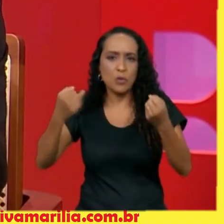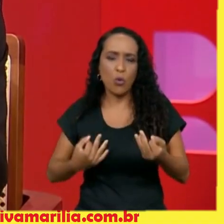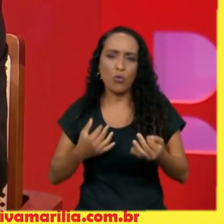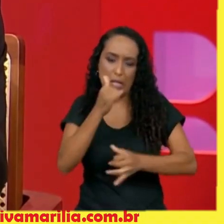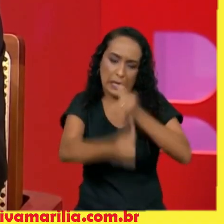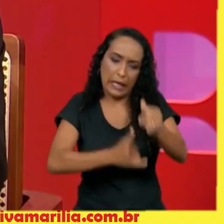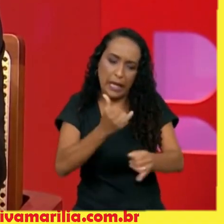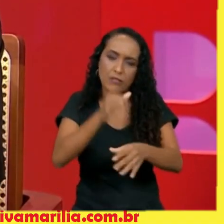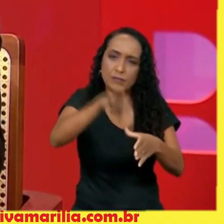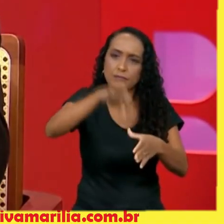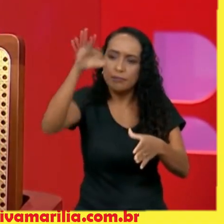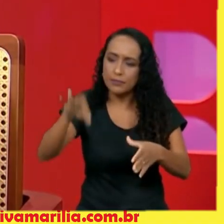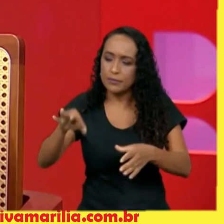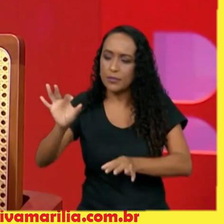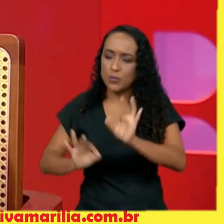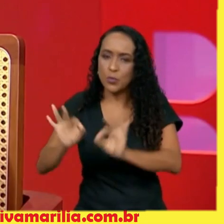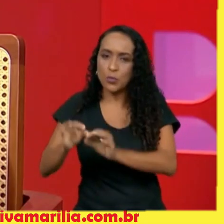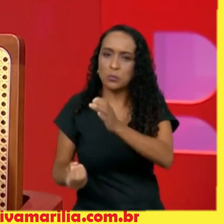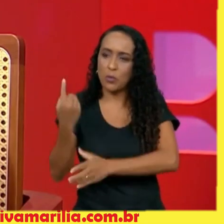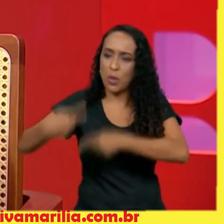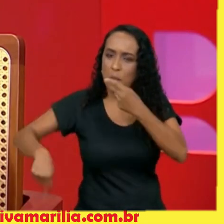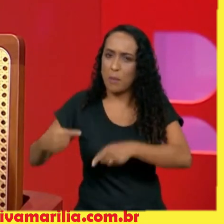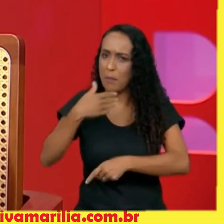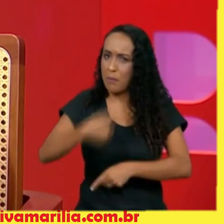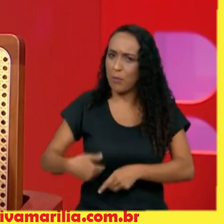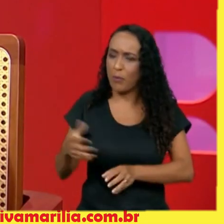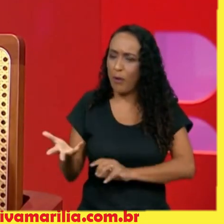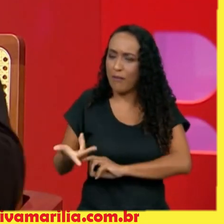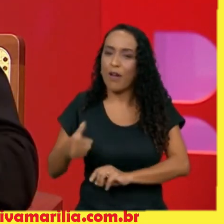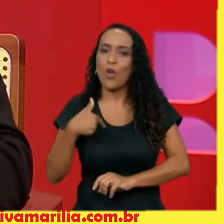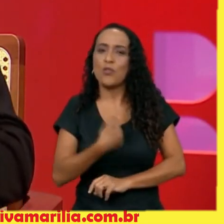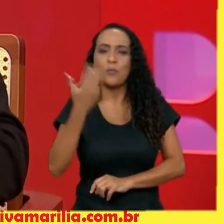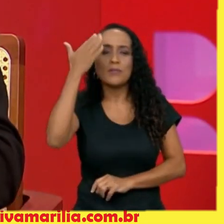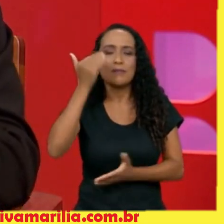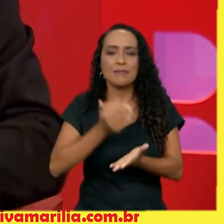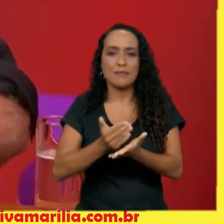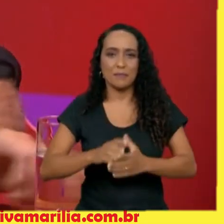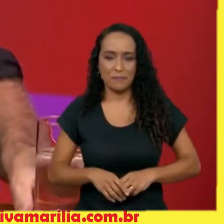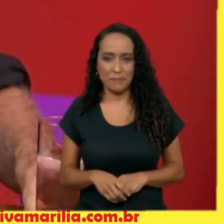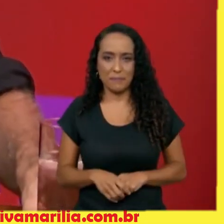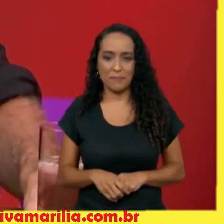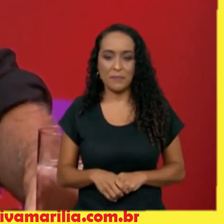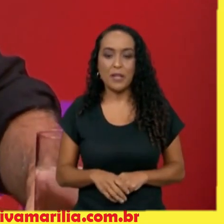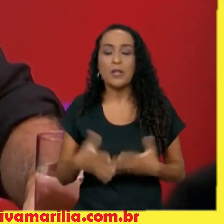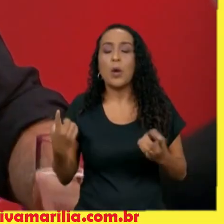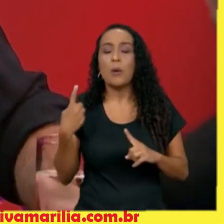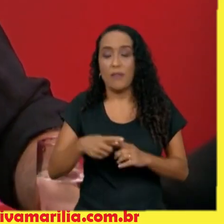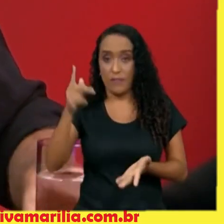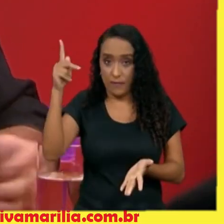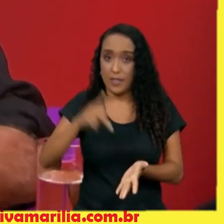da internet. Exato. E conseguiu trazer para um debate público qualificado para a gente começar a entender isso. Exatamente. Quer dizer, porque no